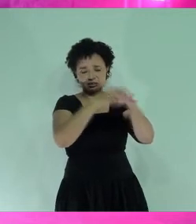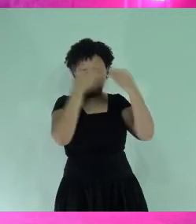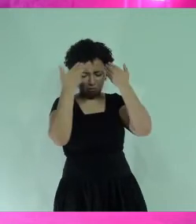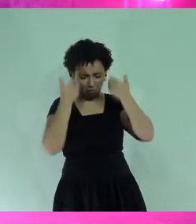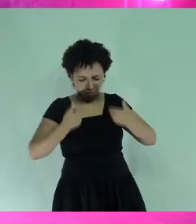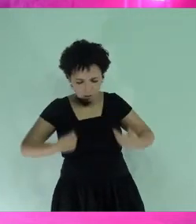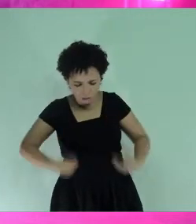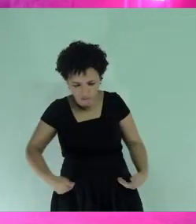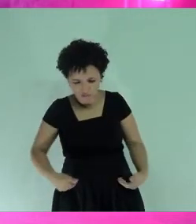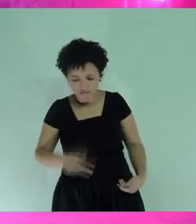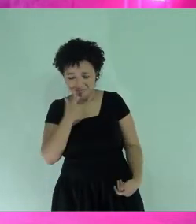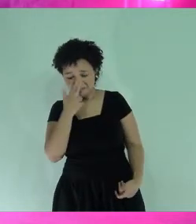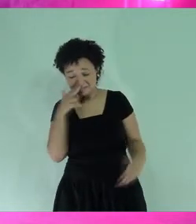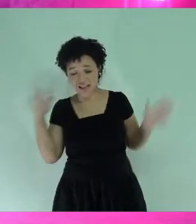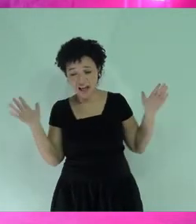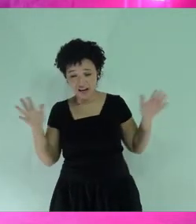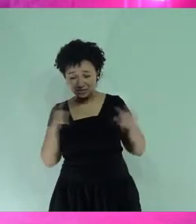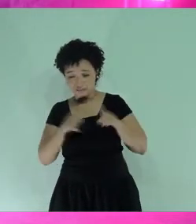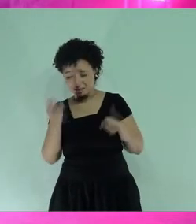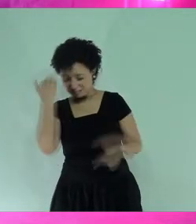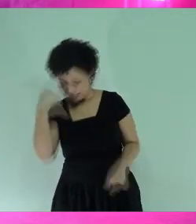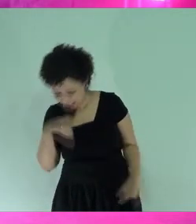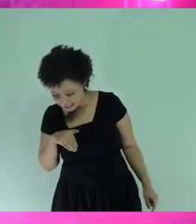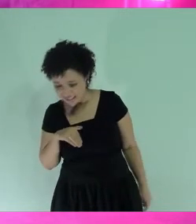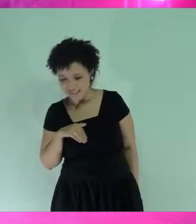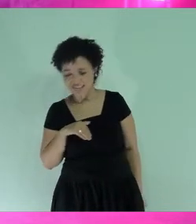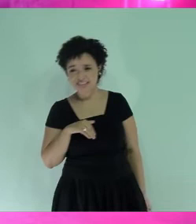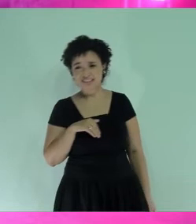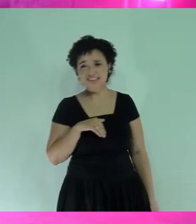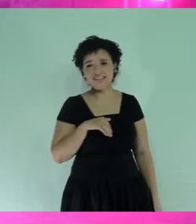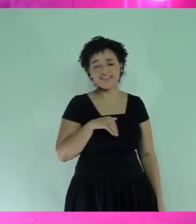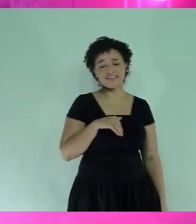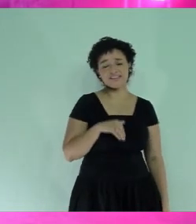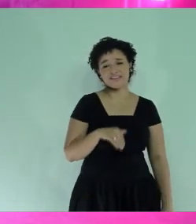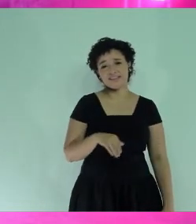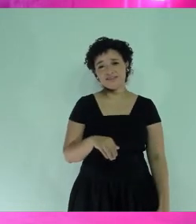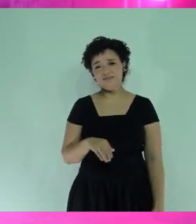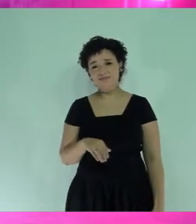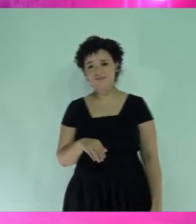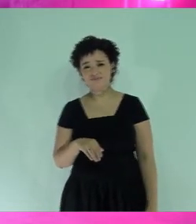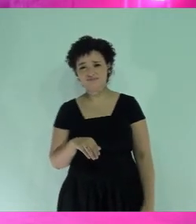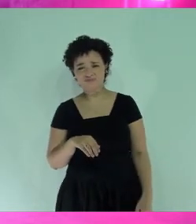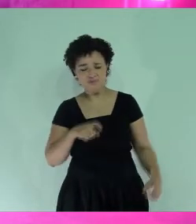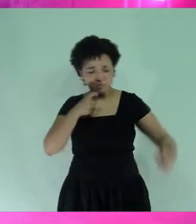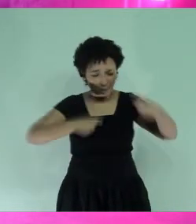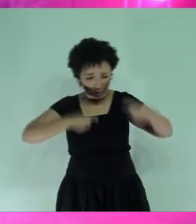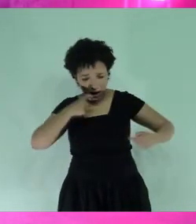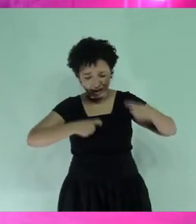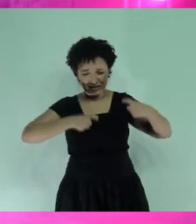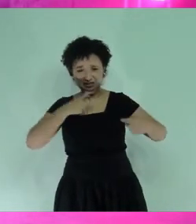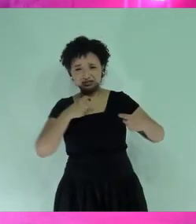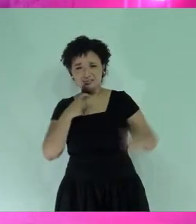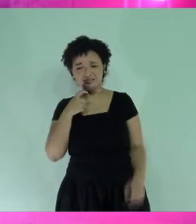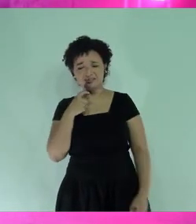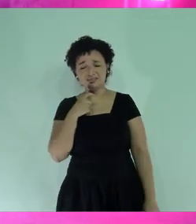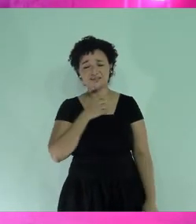e corpo de um anjo, rompendo contra tudo. Rupturas, duelo